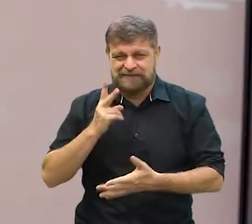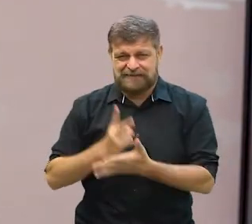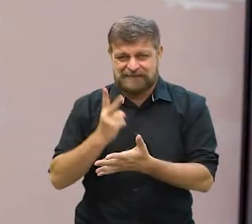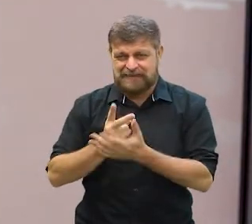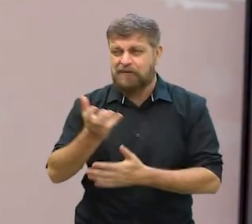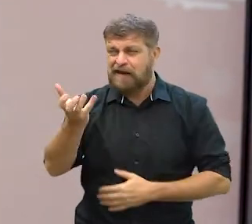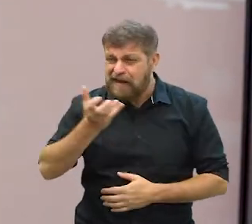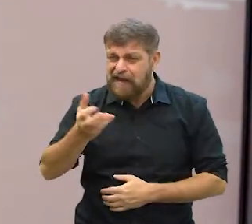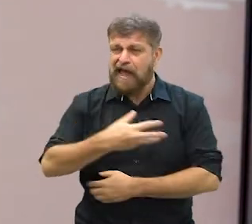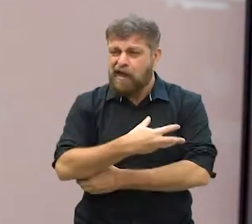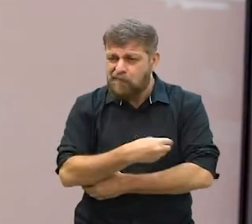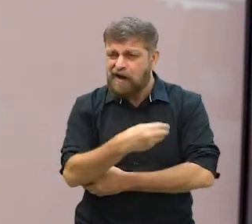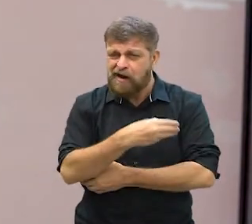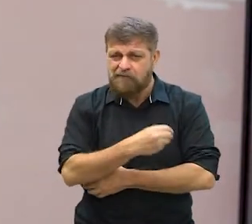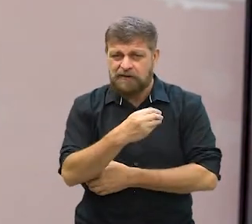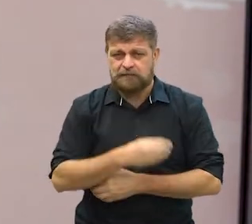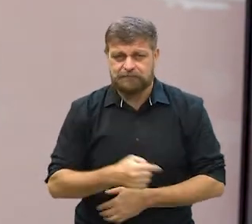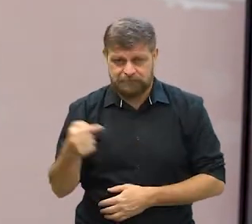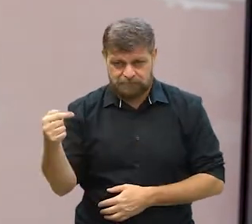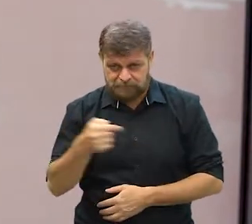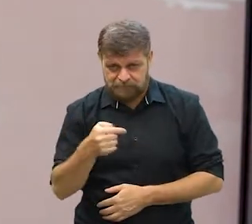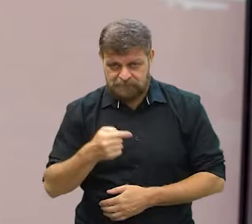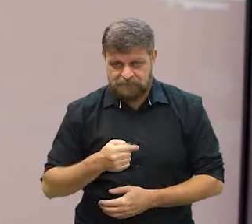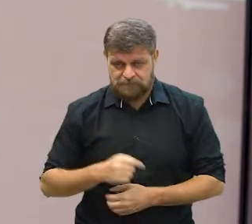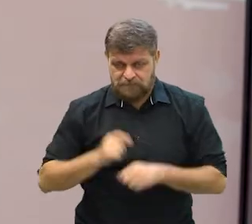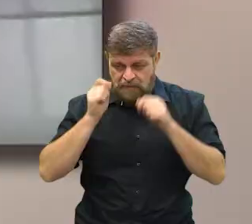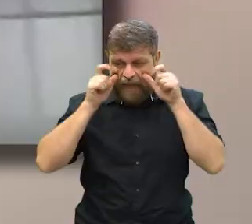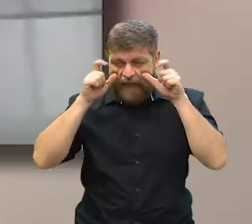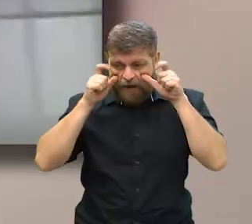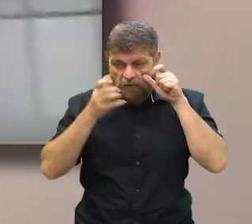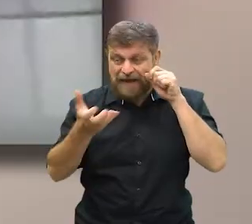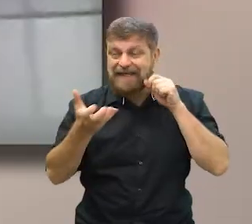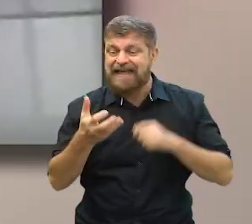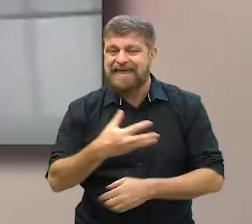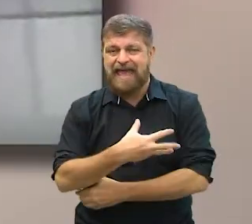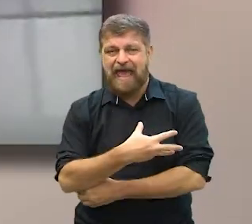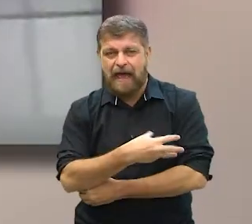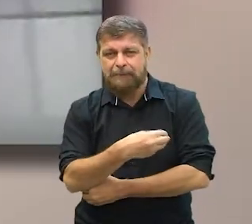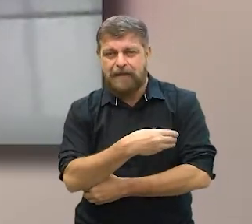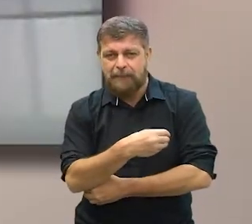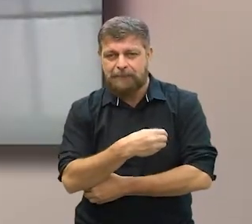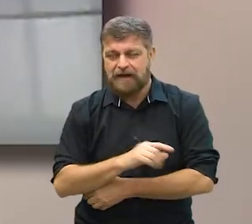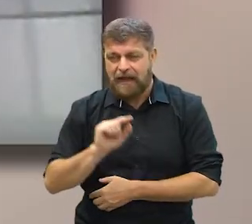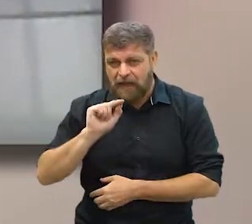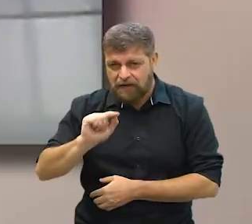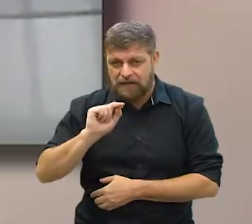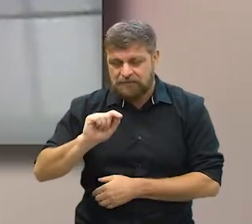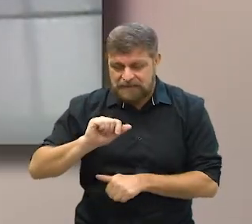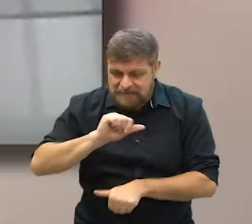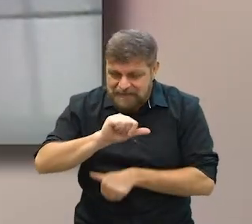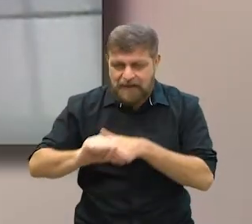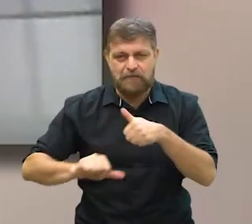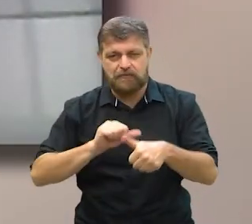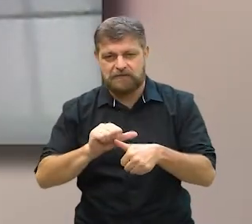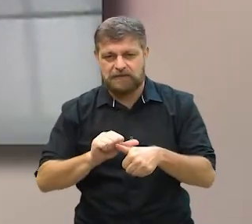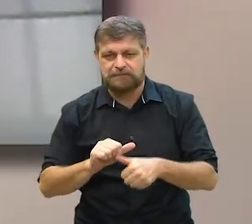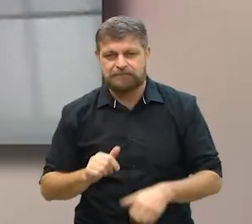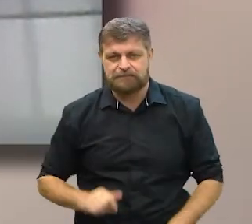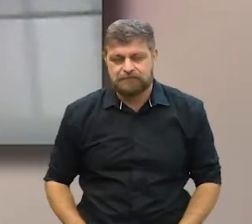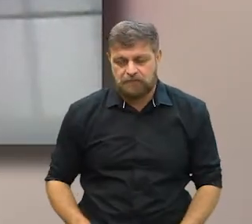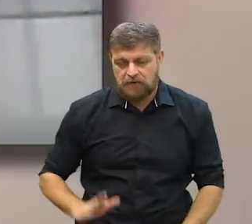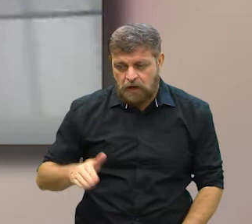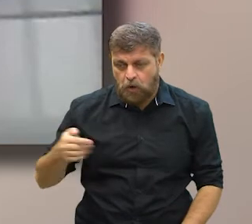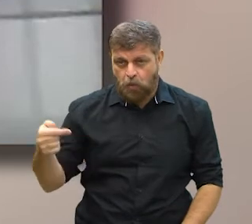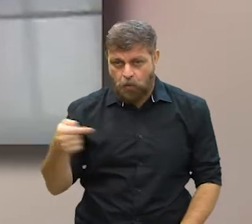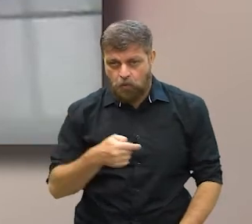de jeito nenhum, acorda sempre querendo mamar? Então, esse acorda sempre querendo mamar é